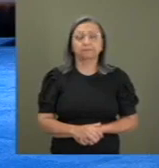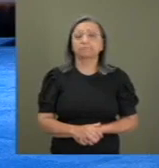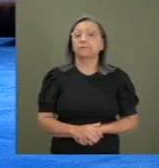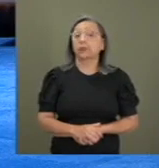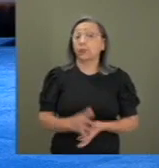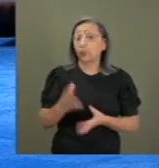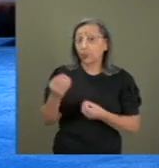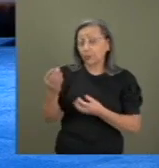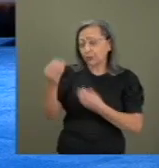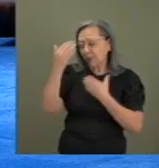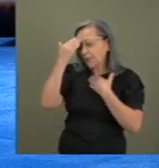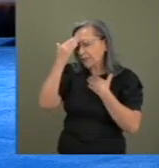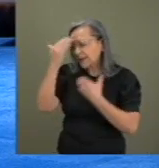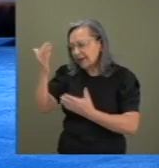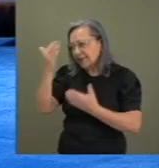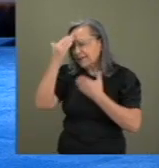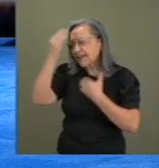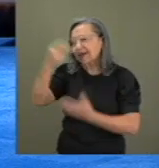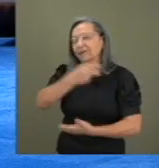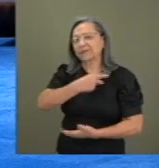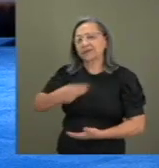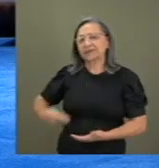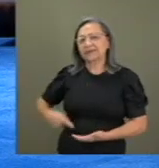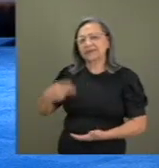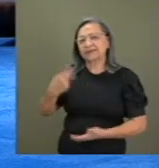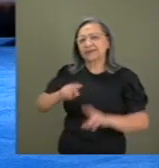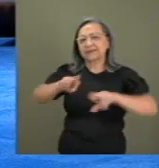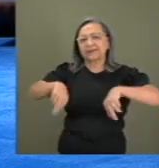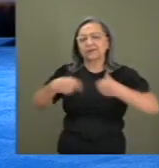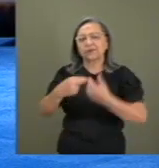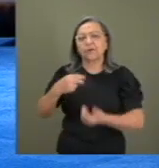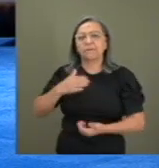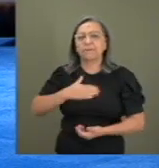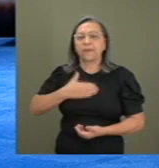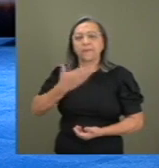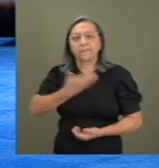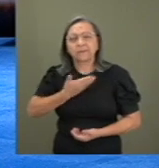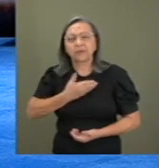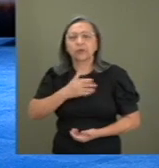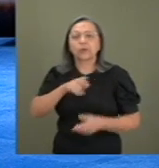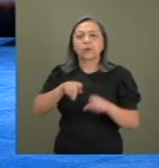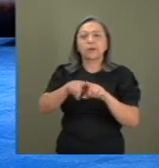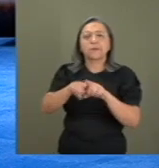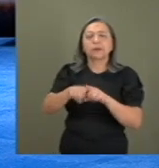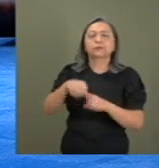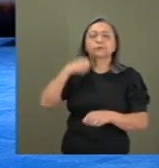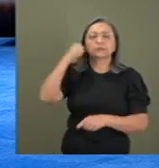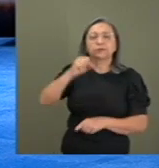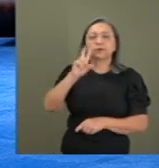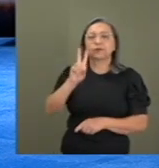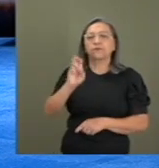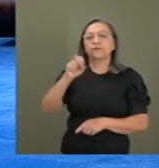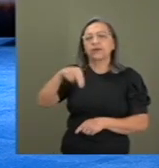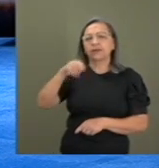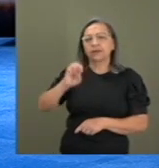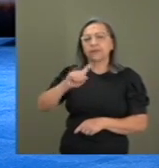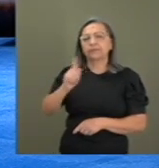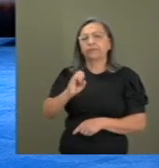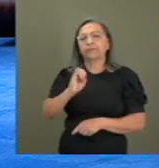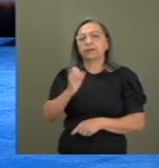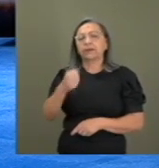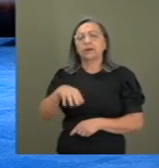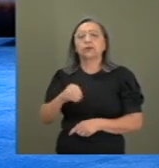Muitíssimo obrigado, presidente dessa sessão, meu amigo, meu irmão, senador veneziano.